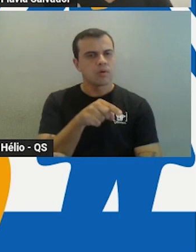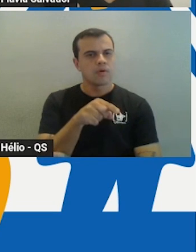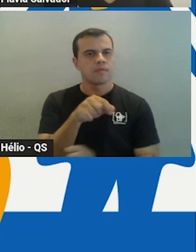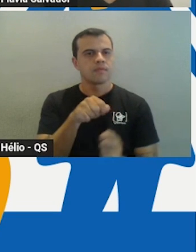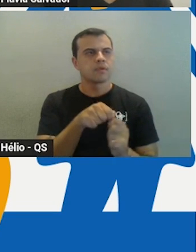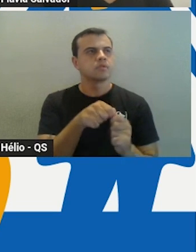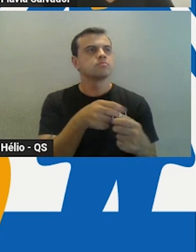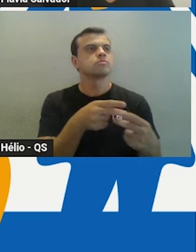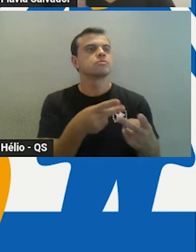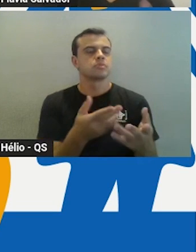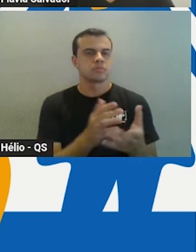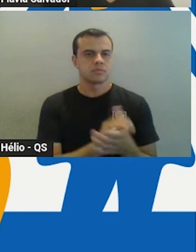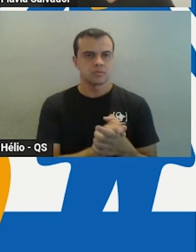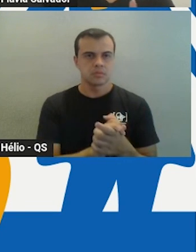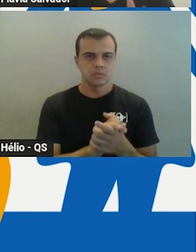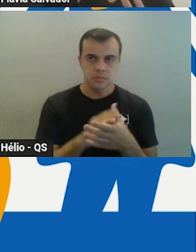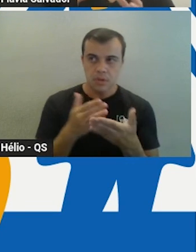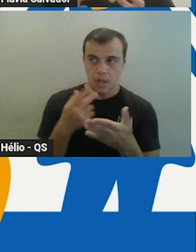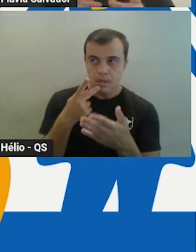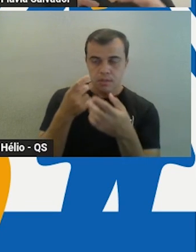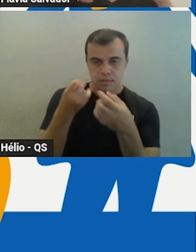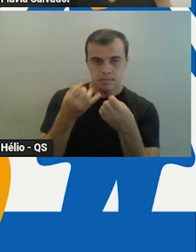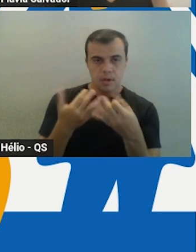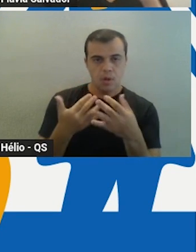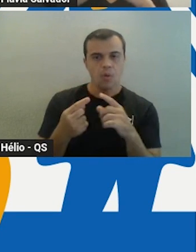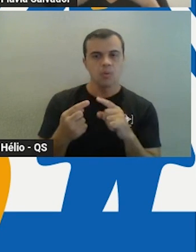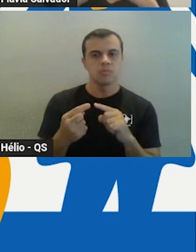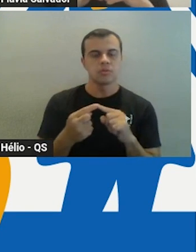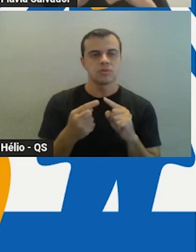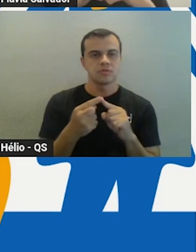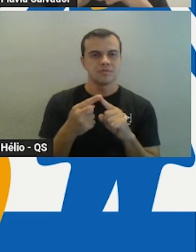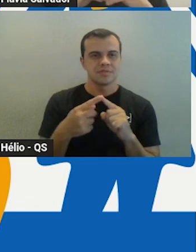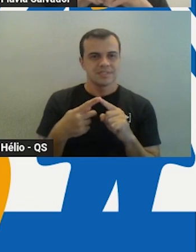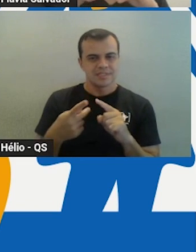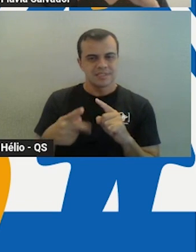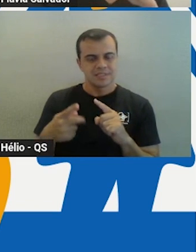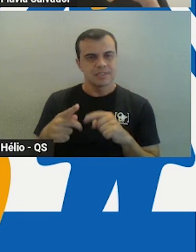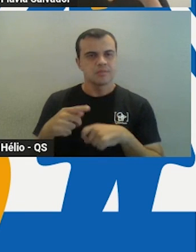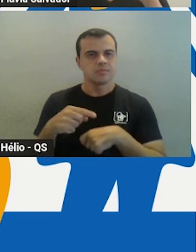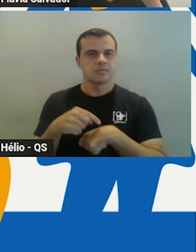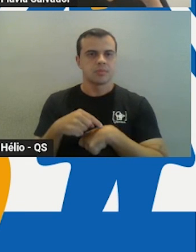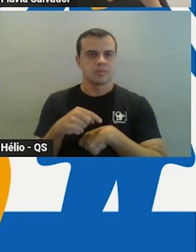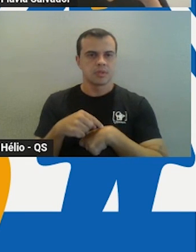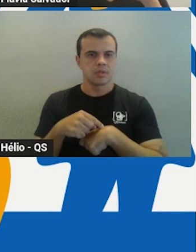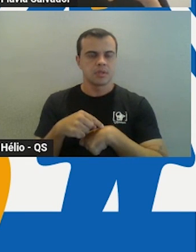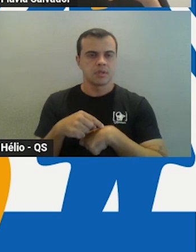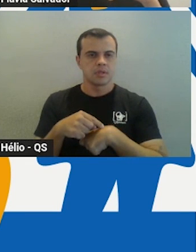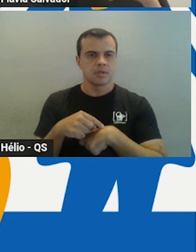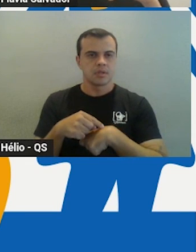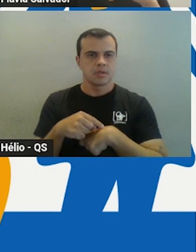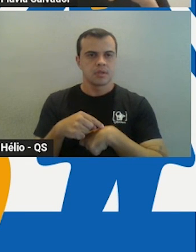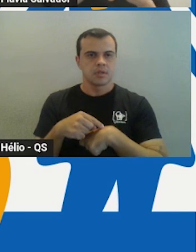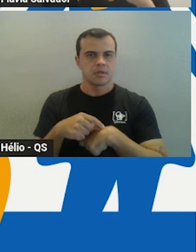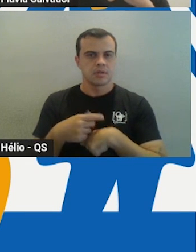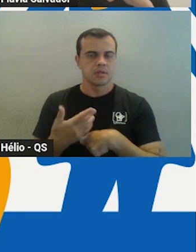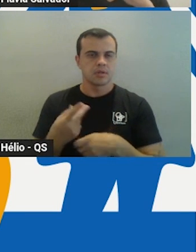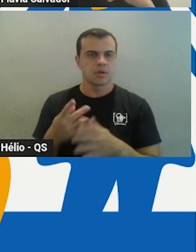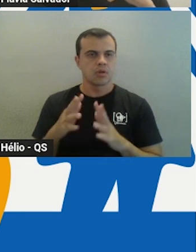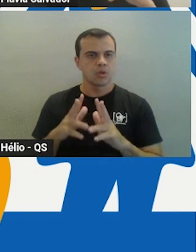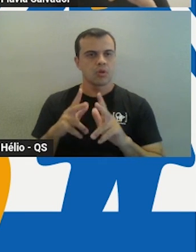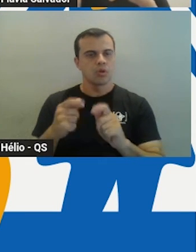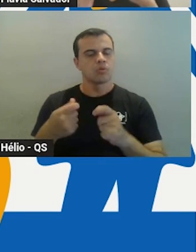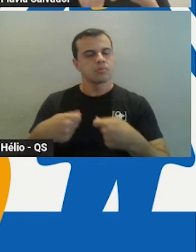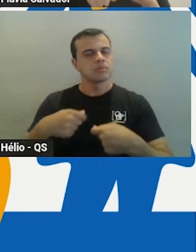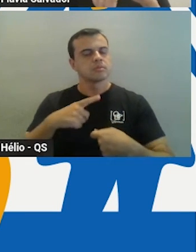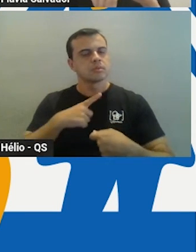tal coisa. E aí, como eu falei, o objetivo nesse momento é que todo mundo